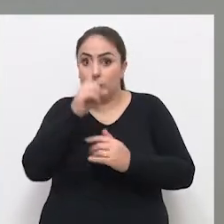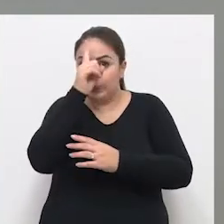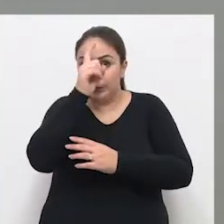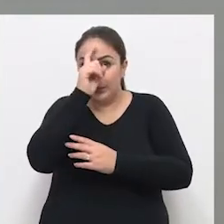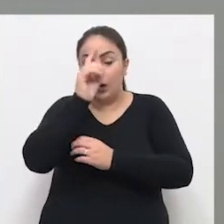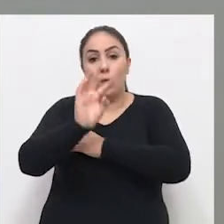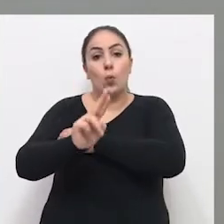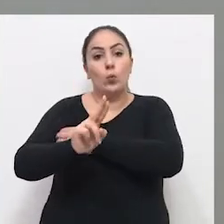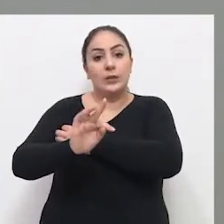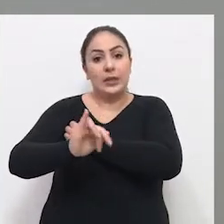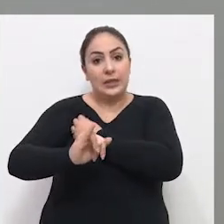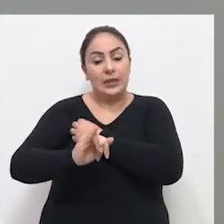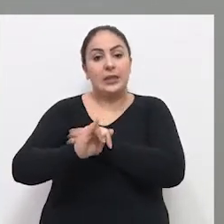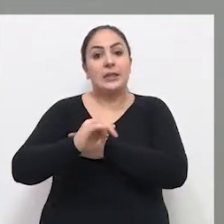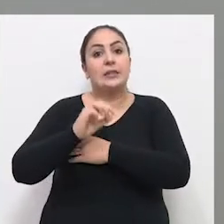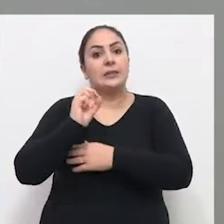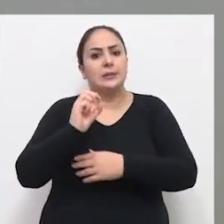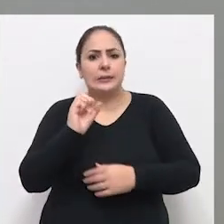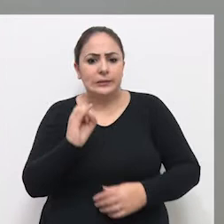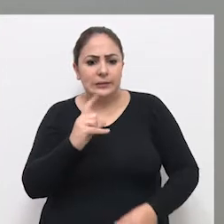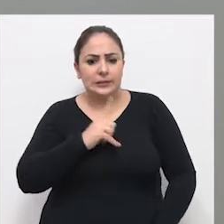necessidade de respirador.